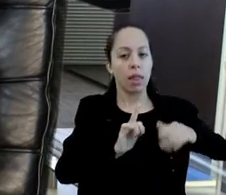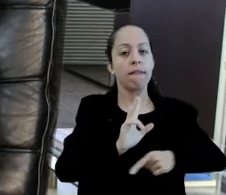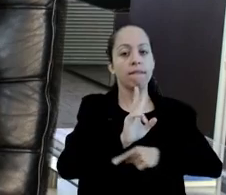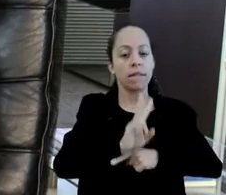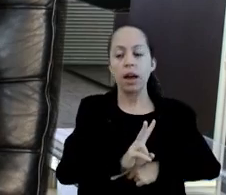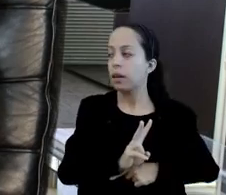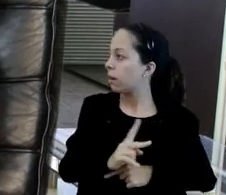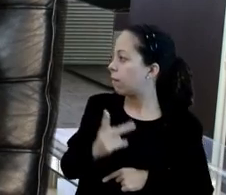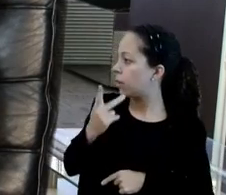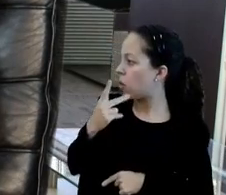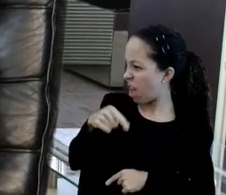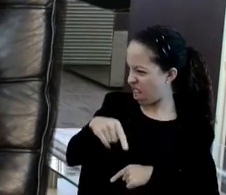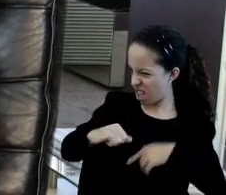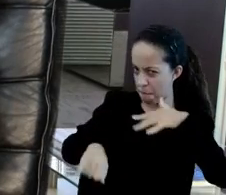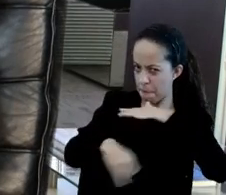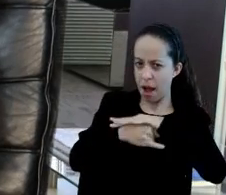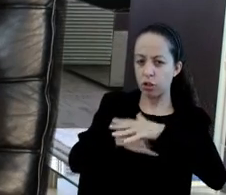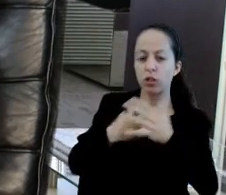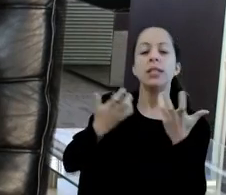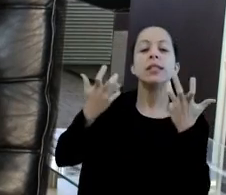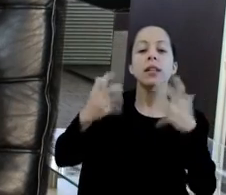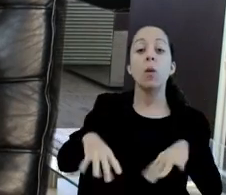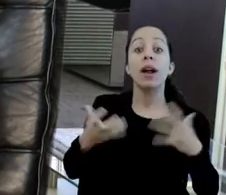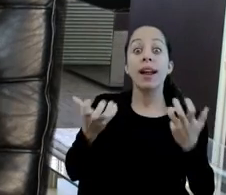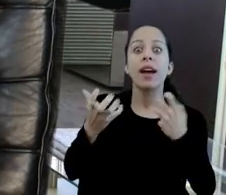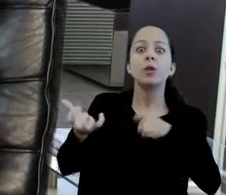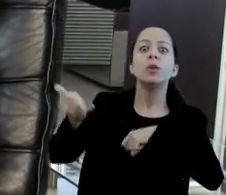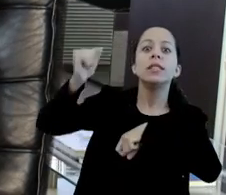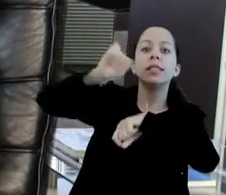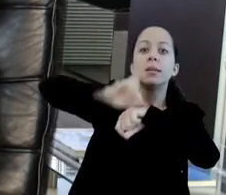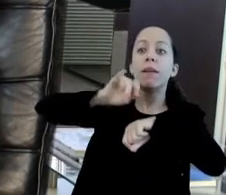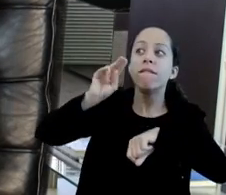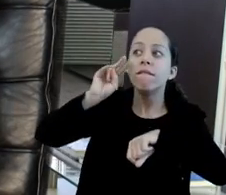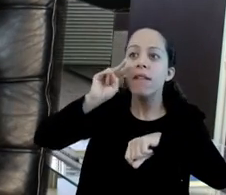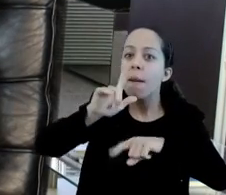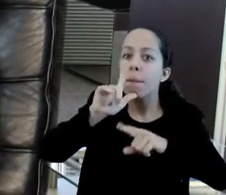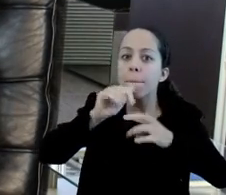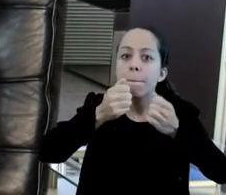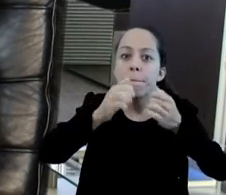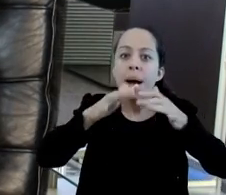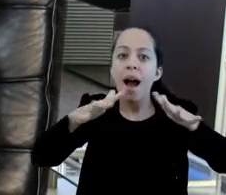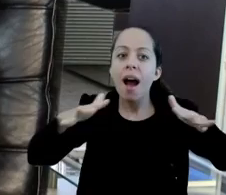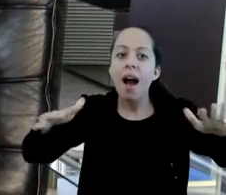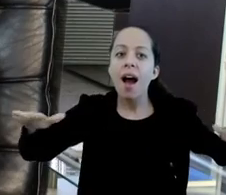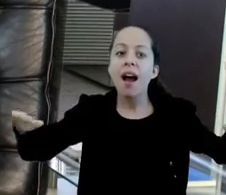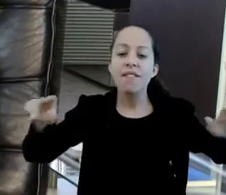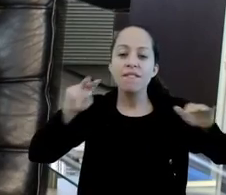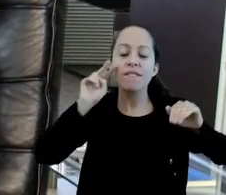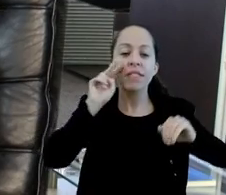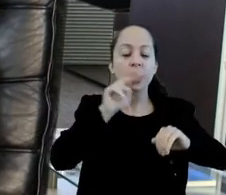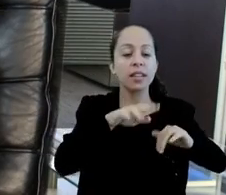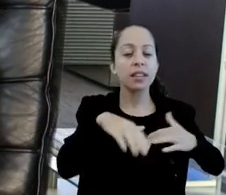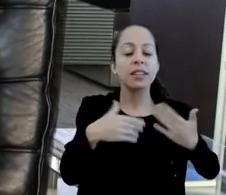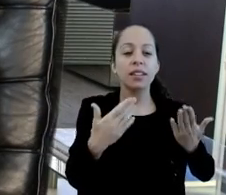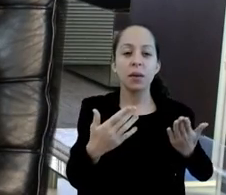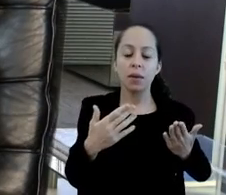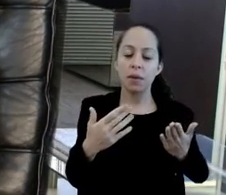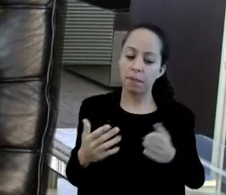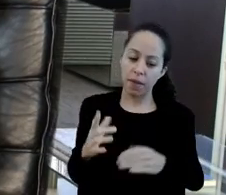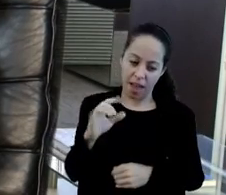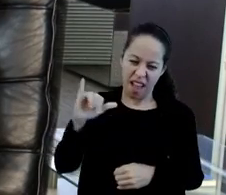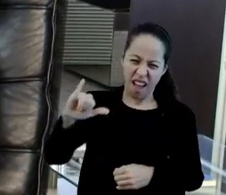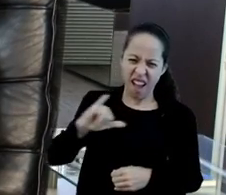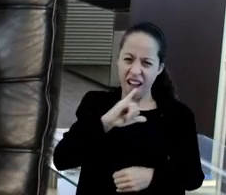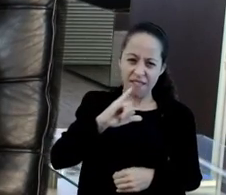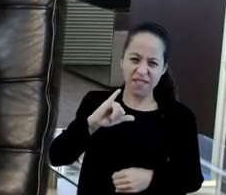não, porque o bom é aquilo ali, olhar o mar ali e tal. Então Muito eu bom. consegui vencer o medo de avião e o